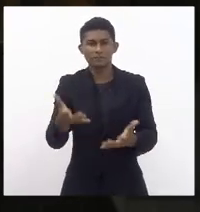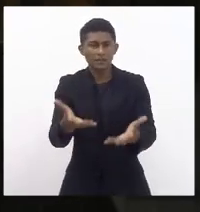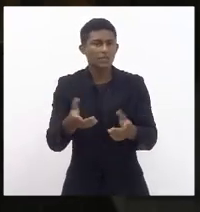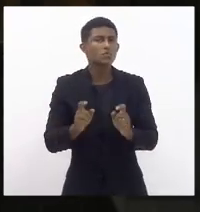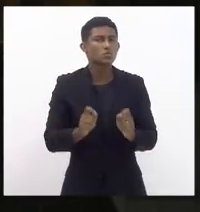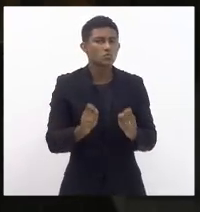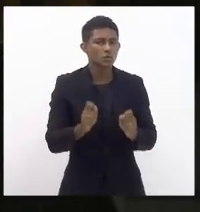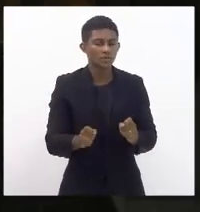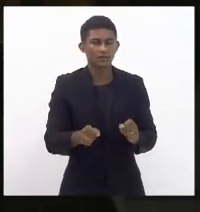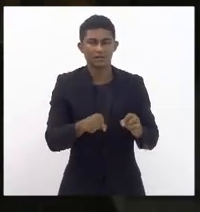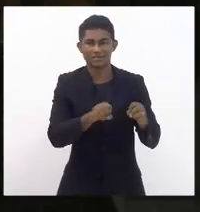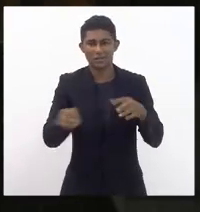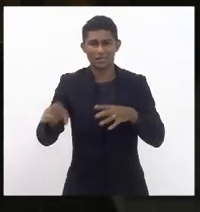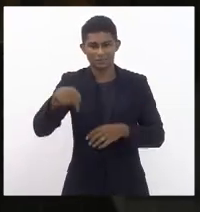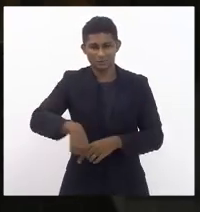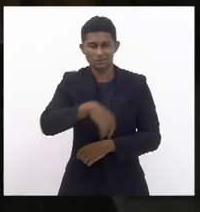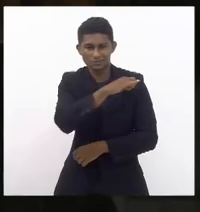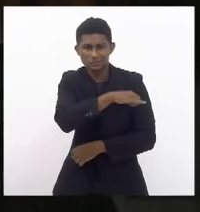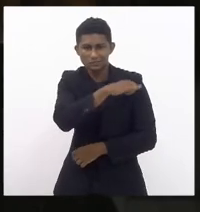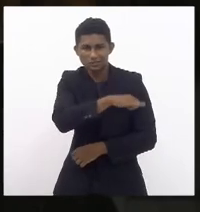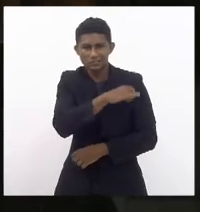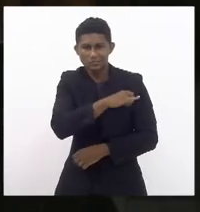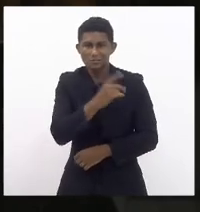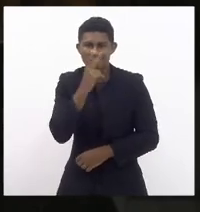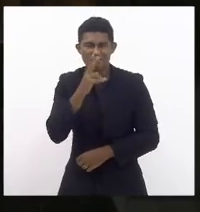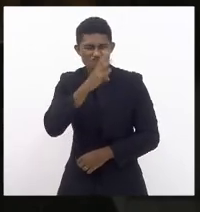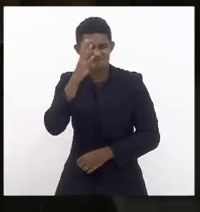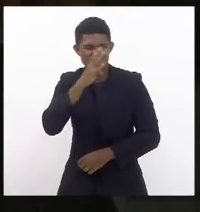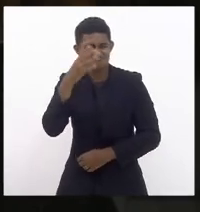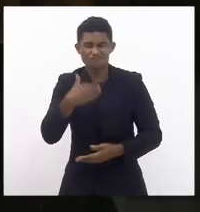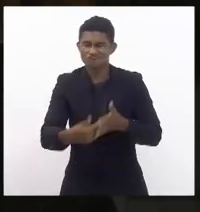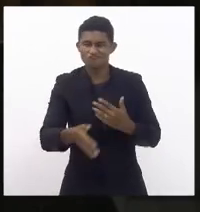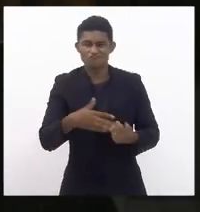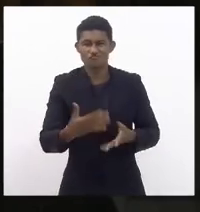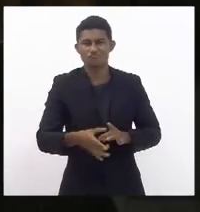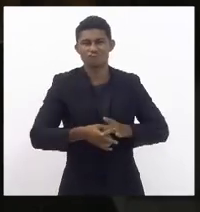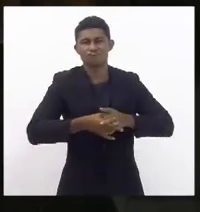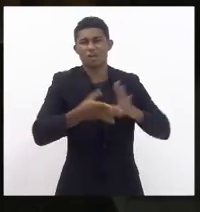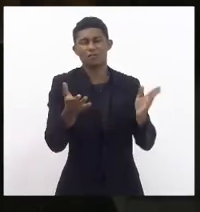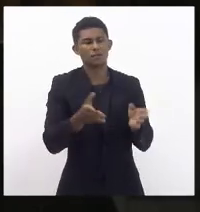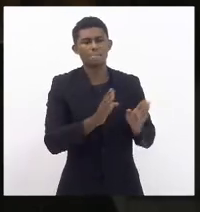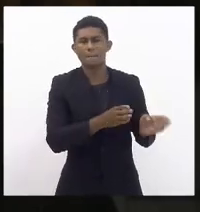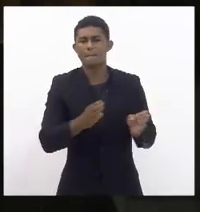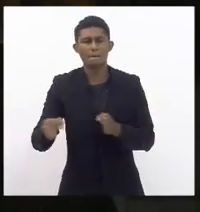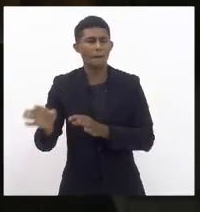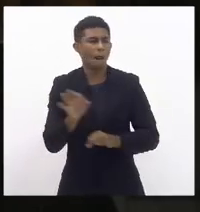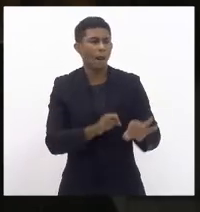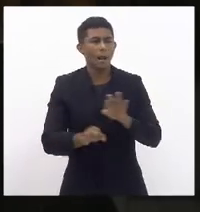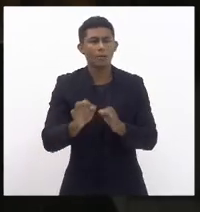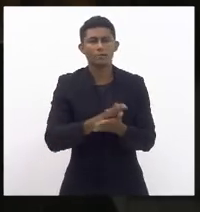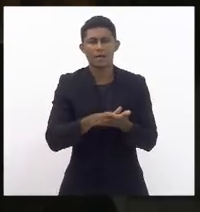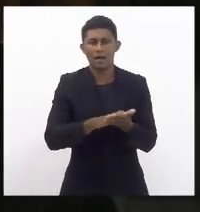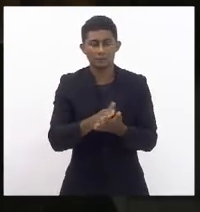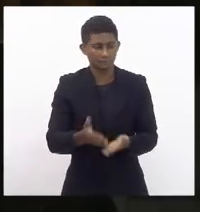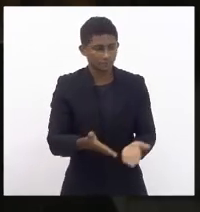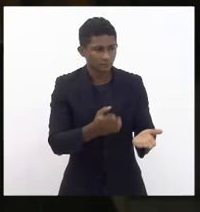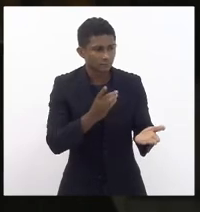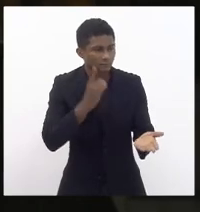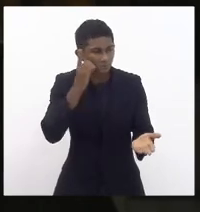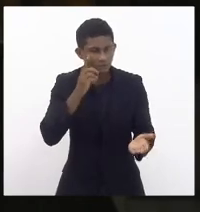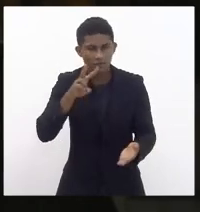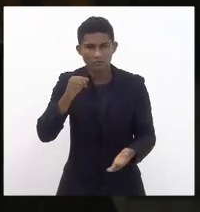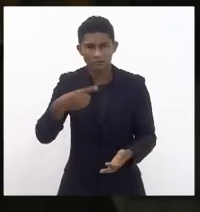tocando a educação do estado do Rio de Janeiro da maneira que der né Sem planejamento sem nada Deputado waldeck Carneiro